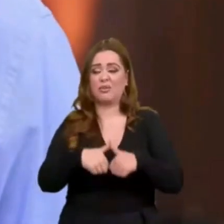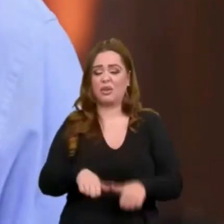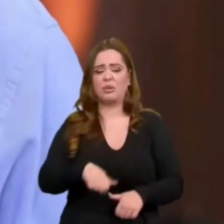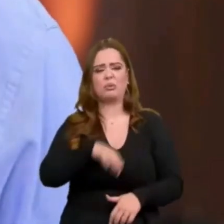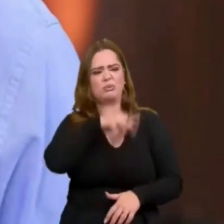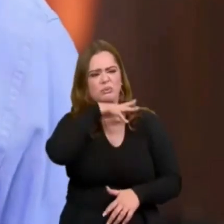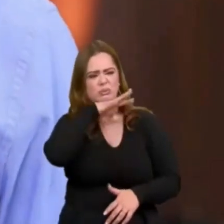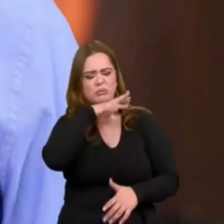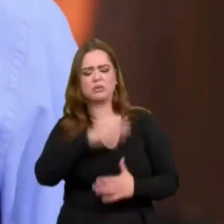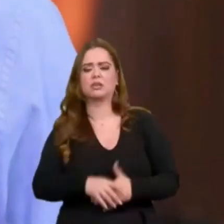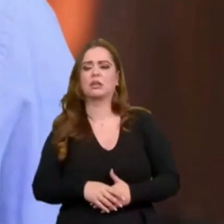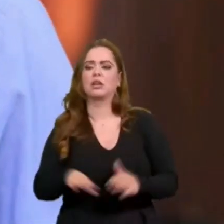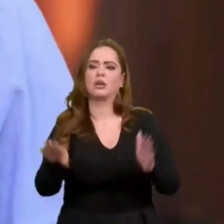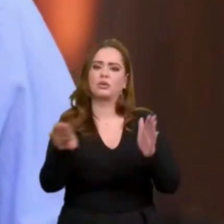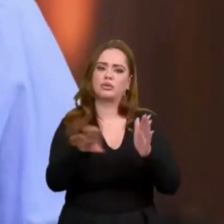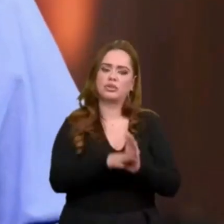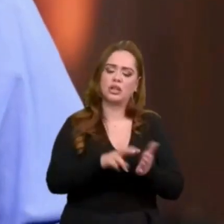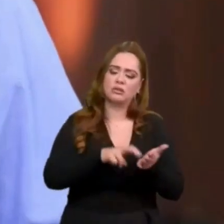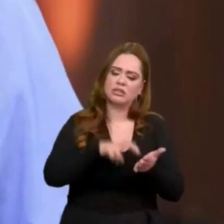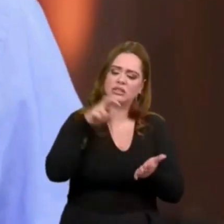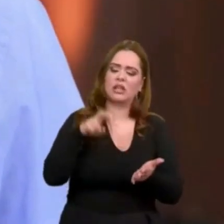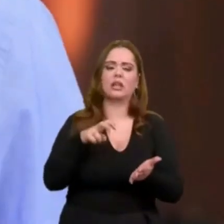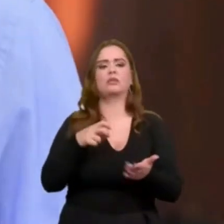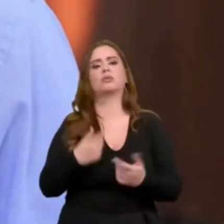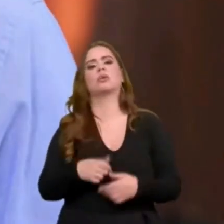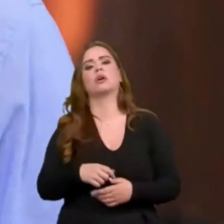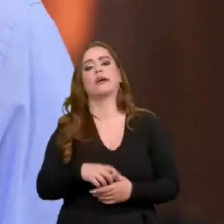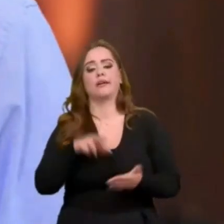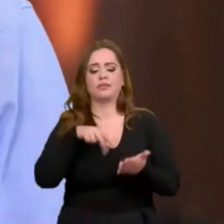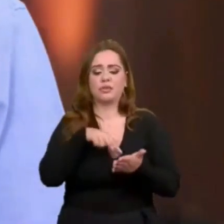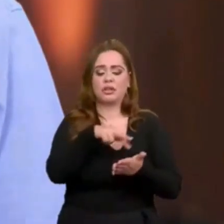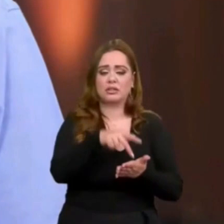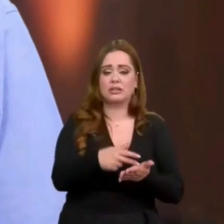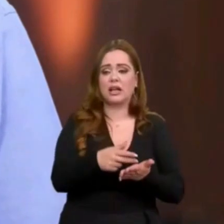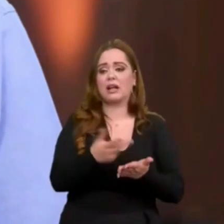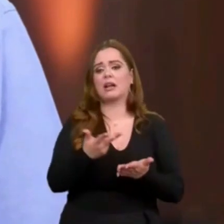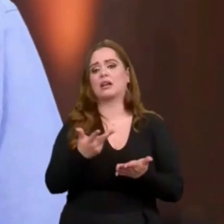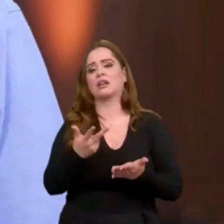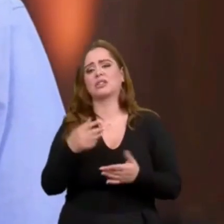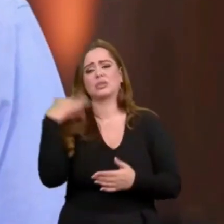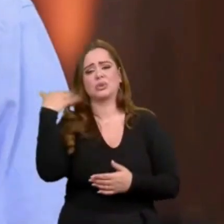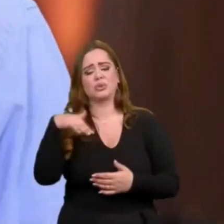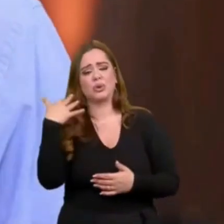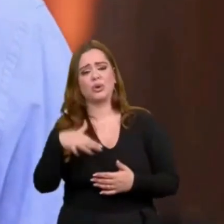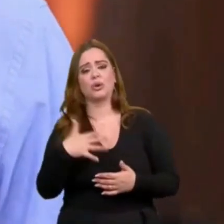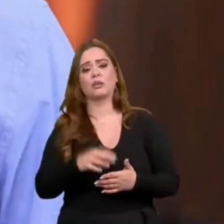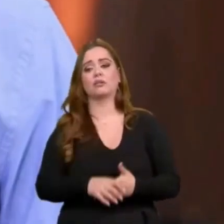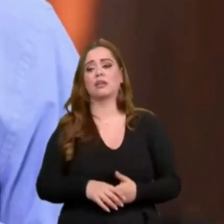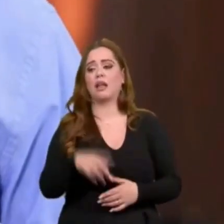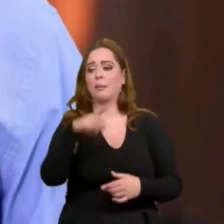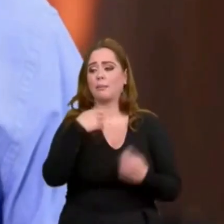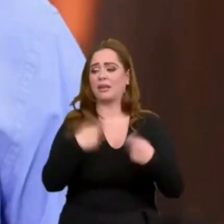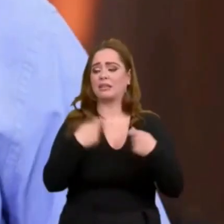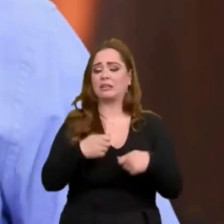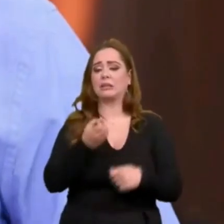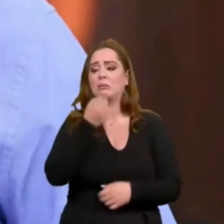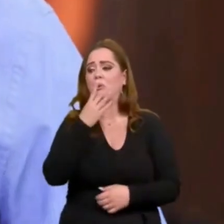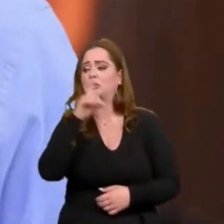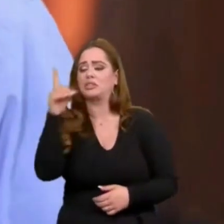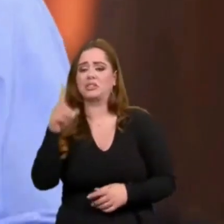boto o pé no chão já dói. E eu tenho que falar bom dia sorrindo, às vezes eu não consigo falar. Às vezes fica